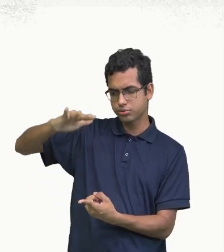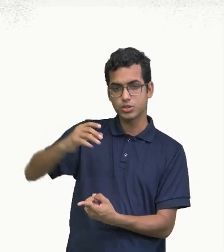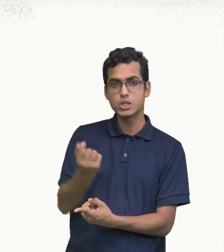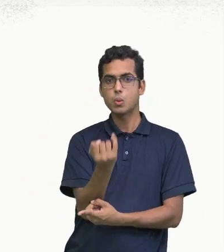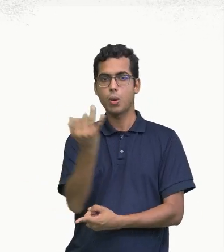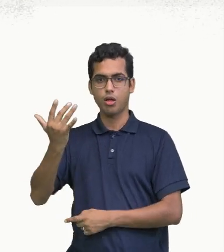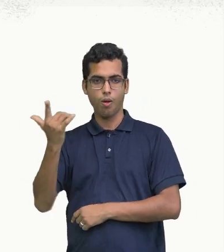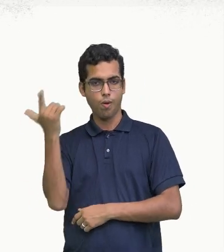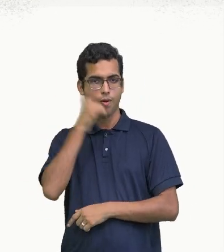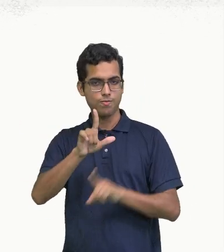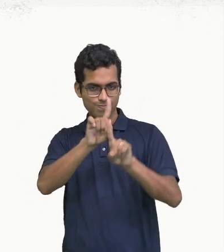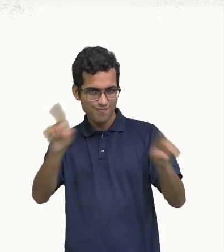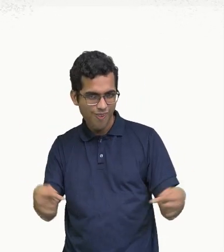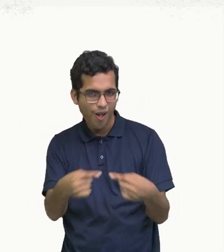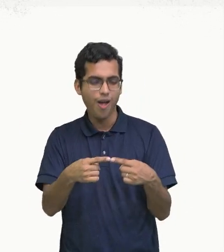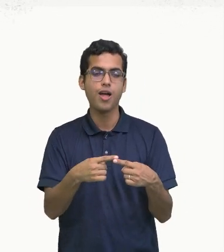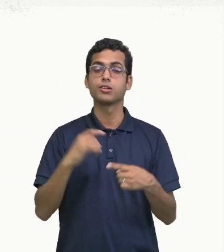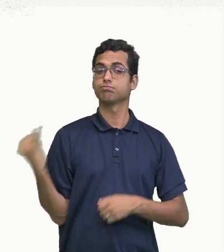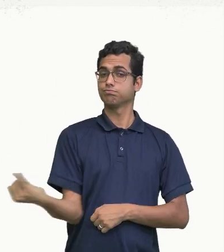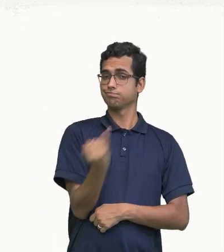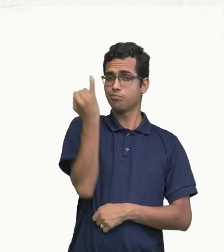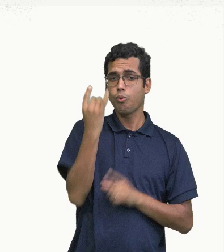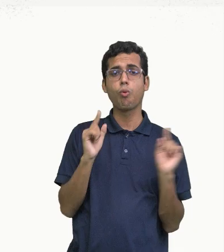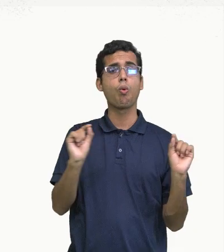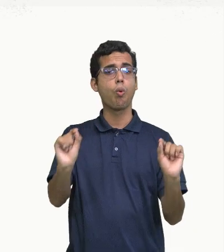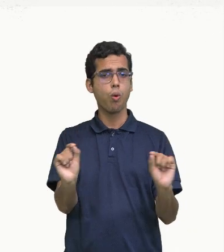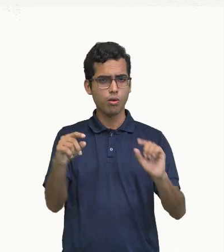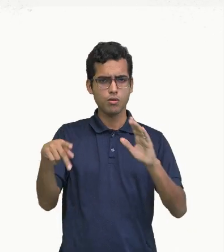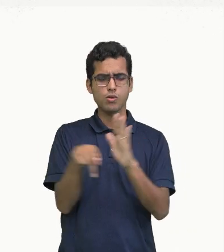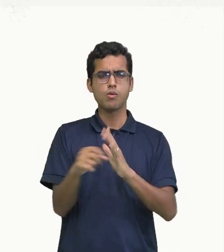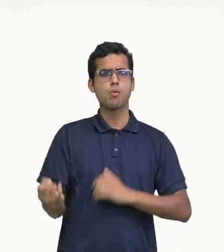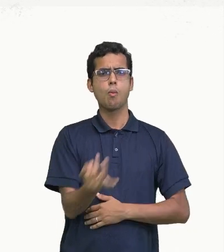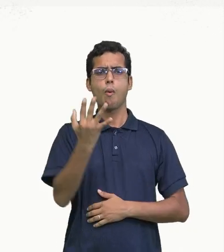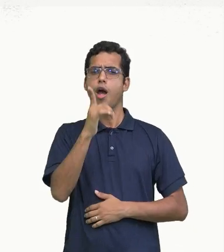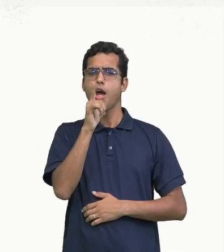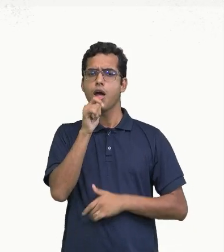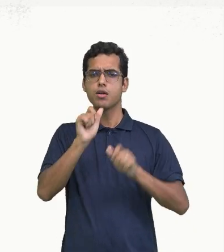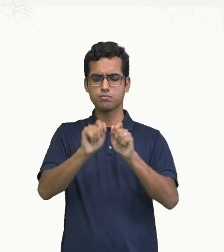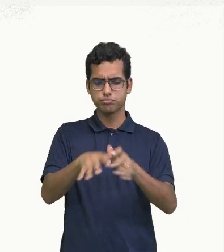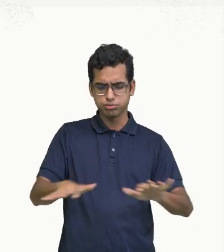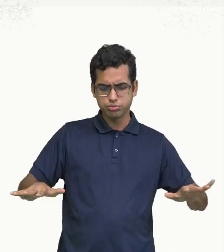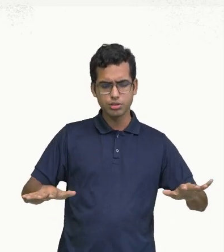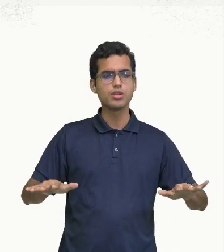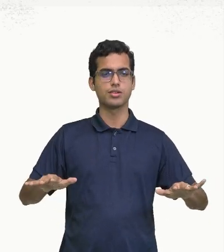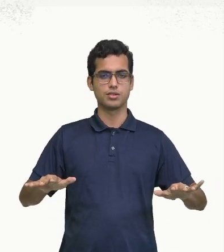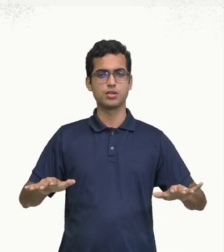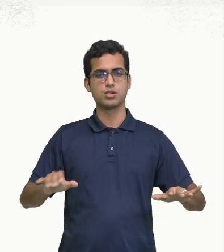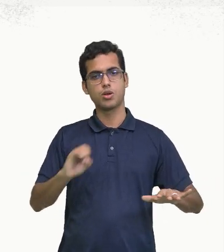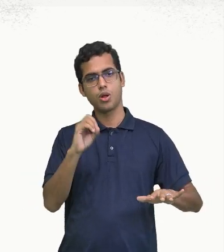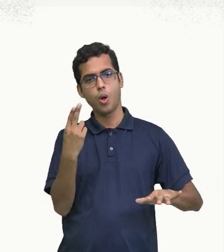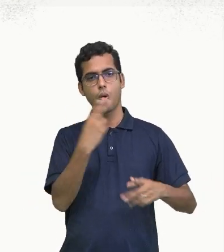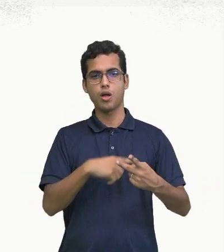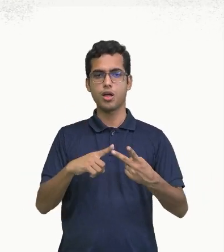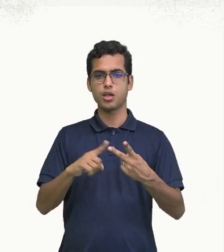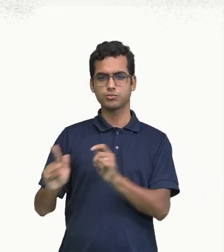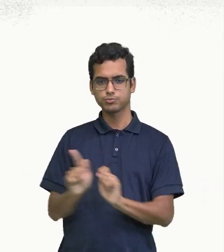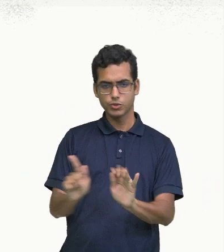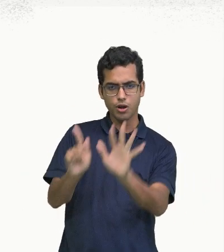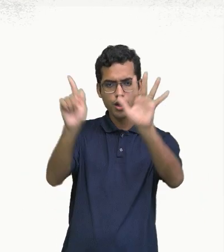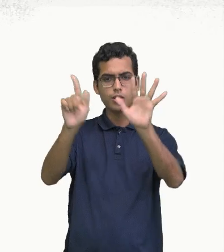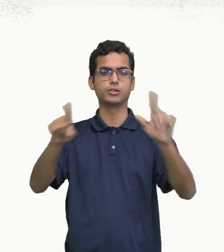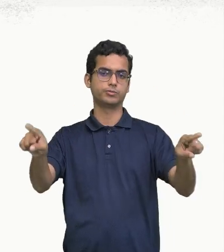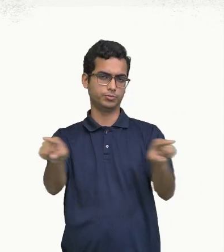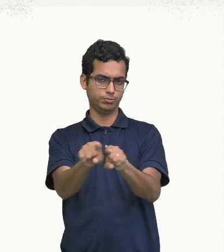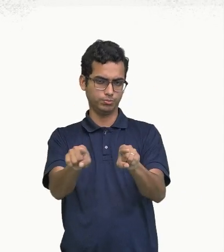é interessante entender que capacidade é quanto de líquido, quanto de gás também, porque ela trabalha, se